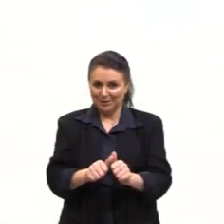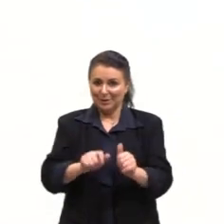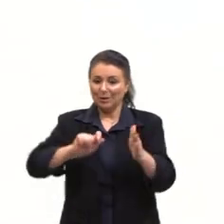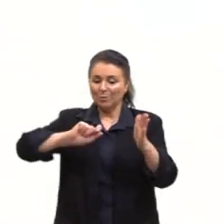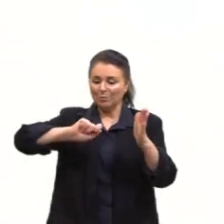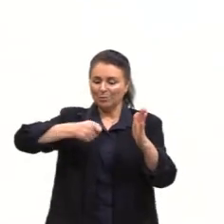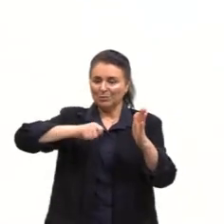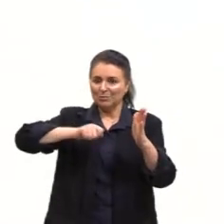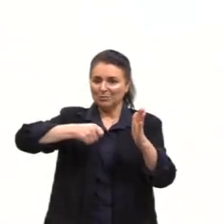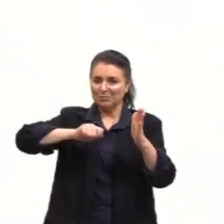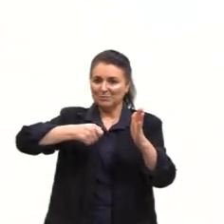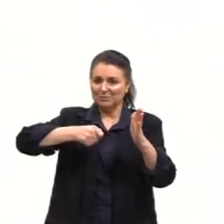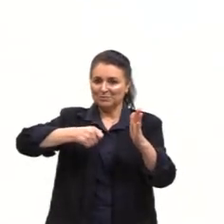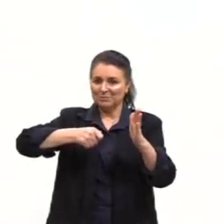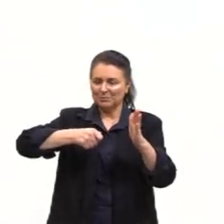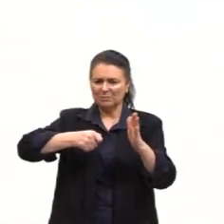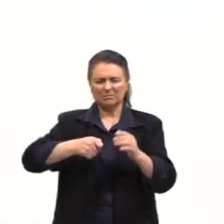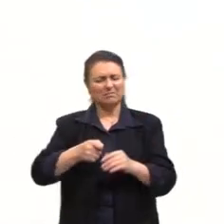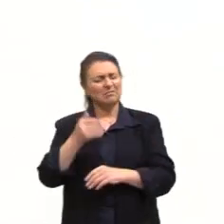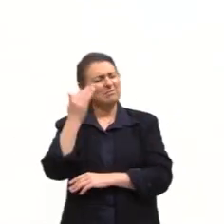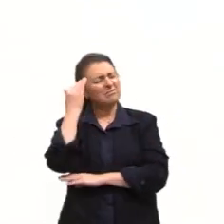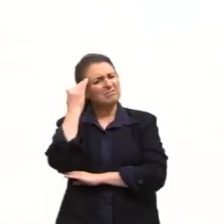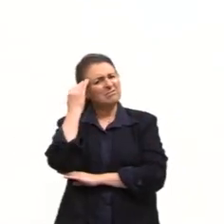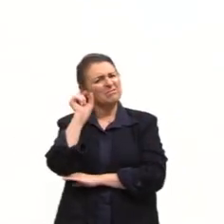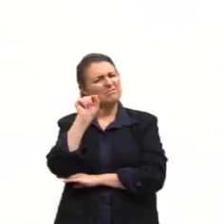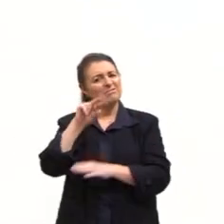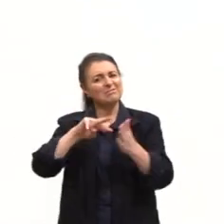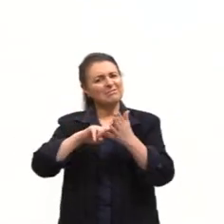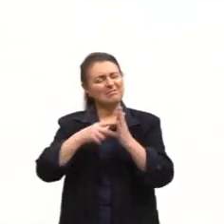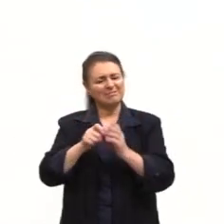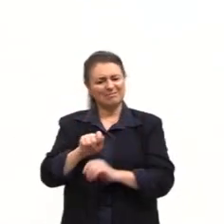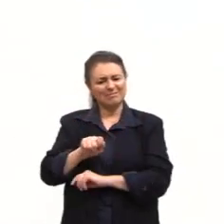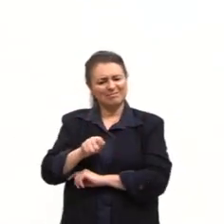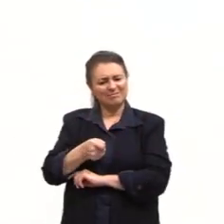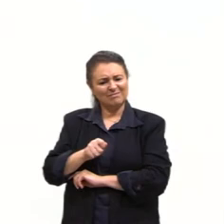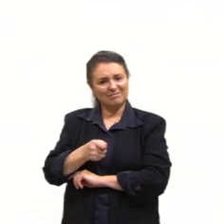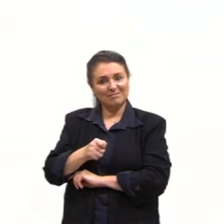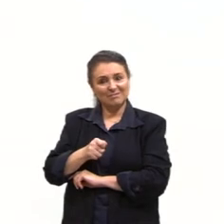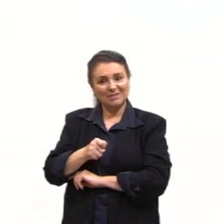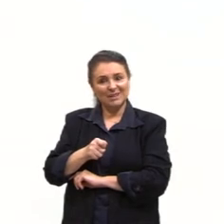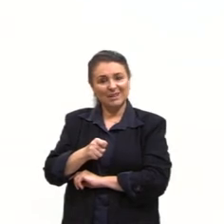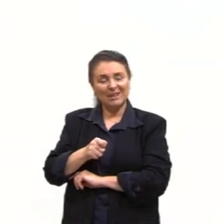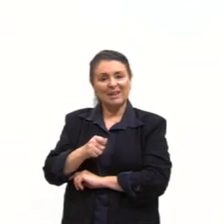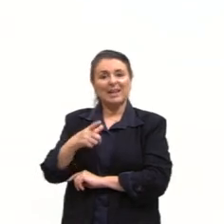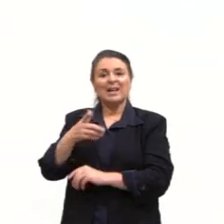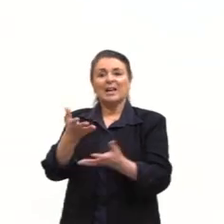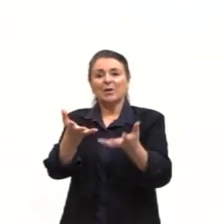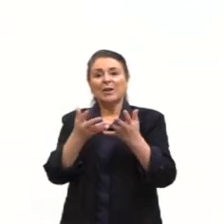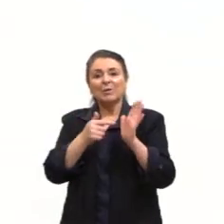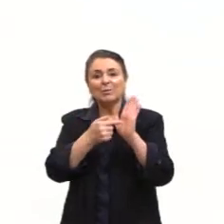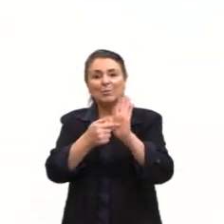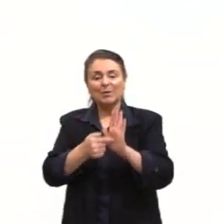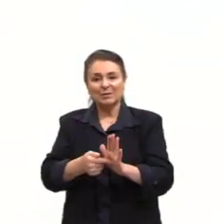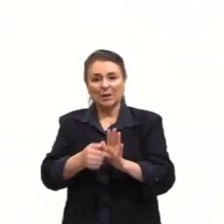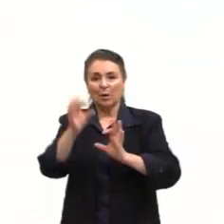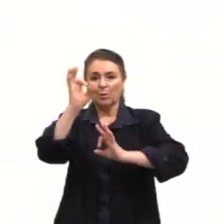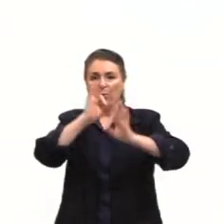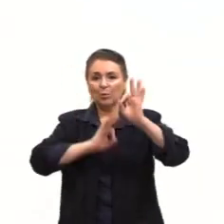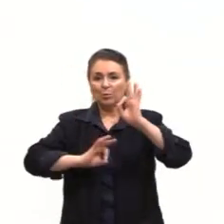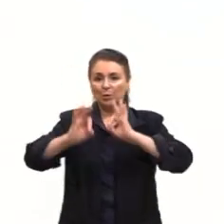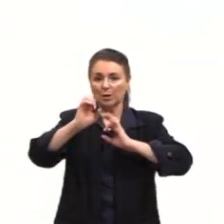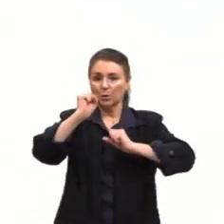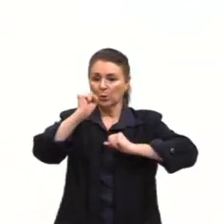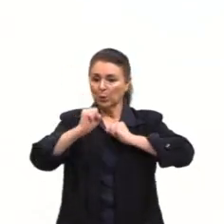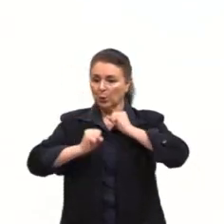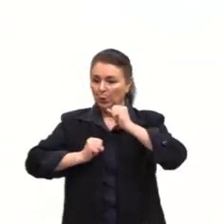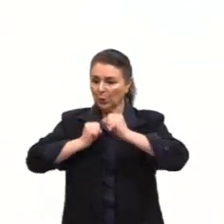chave, né? Vocês podem não entender o porquê disso, mas eu quero comparar o projeto. Se a gente está falando aí numa corrida de chegar